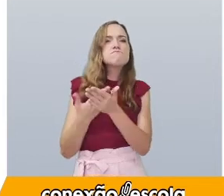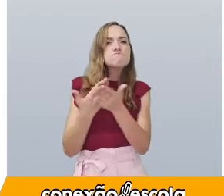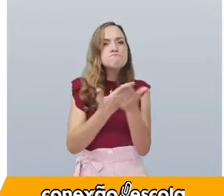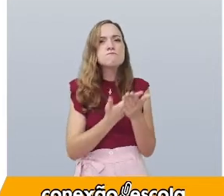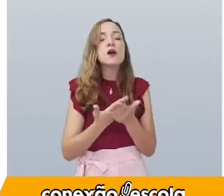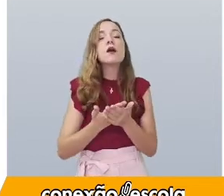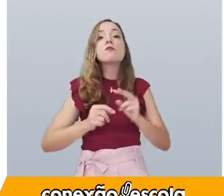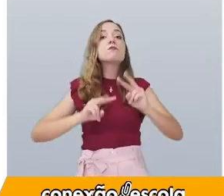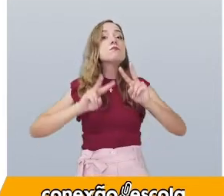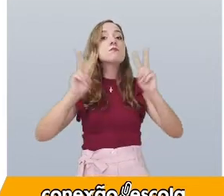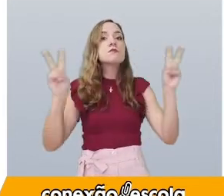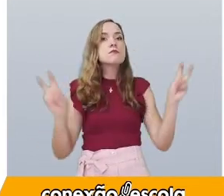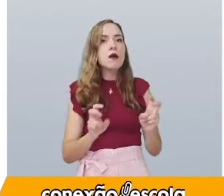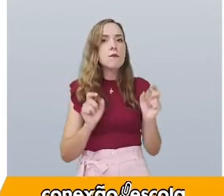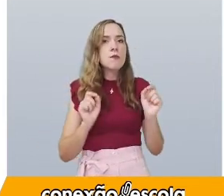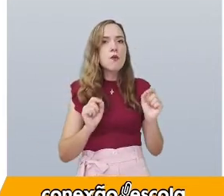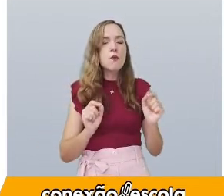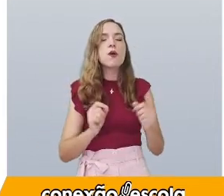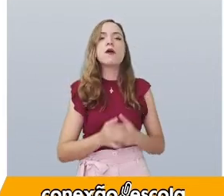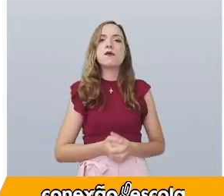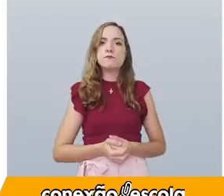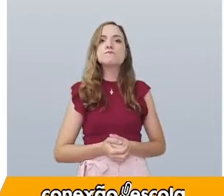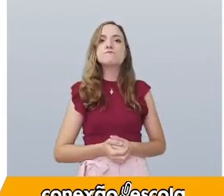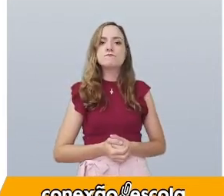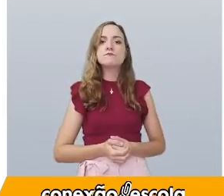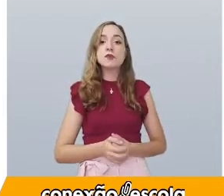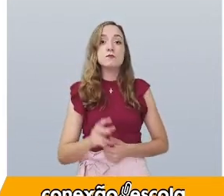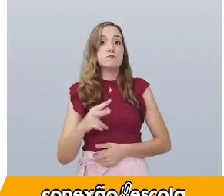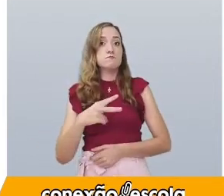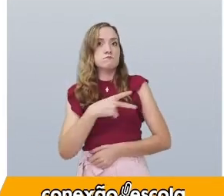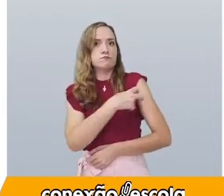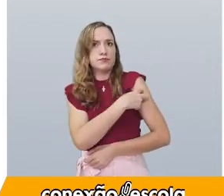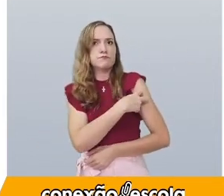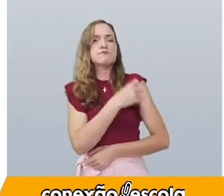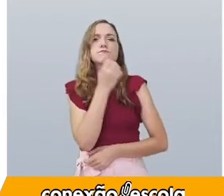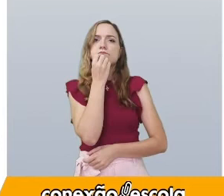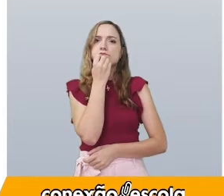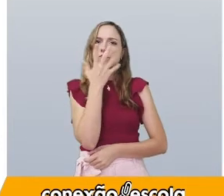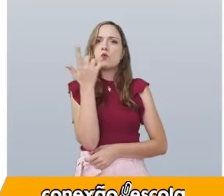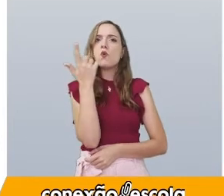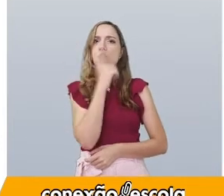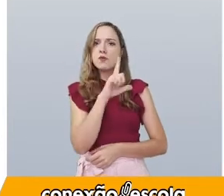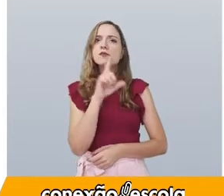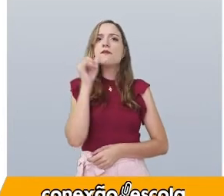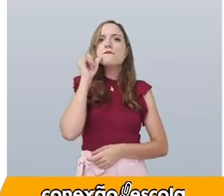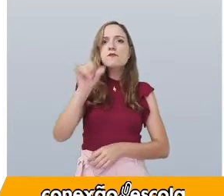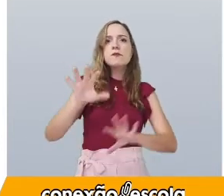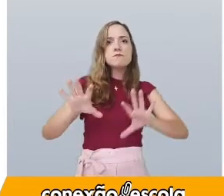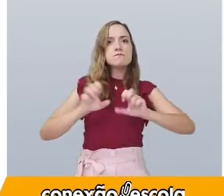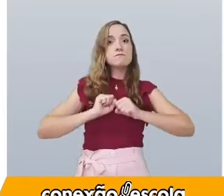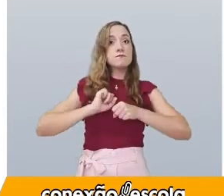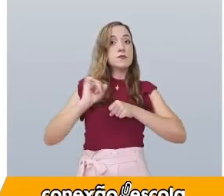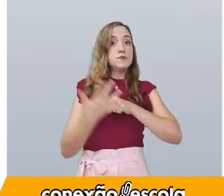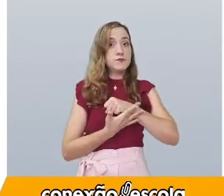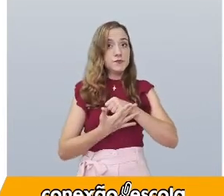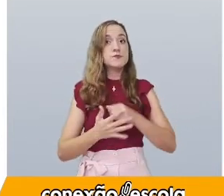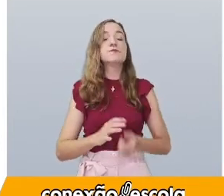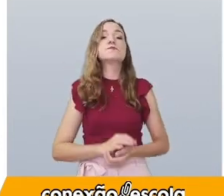o título A eficácia da vacina contra a Covid-19.